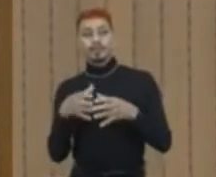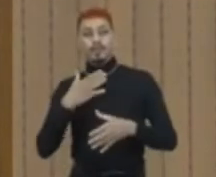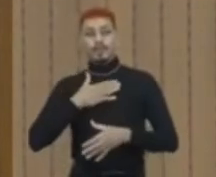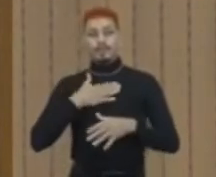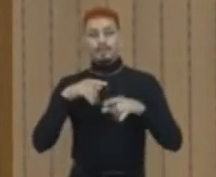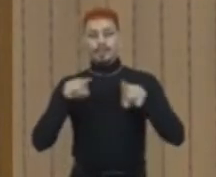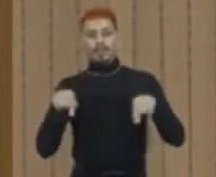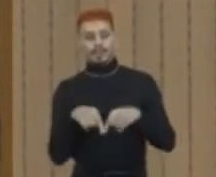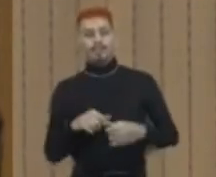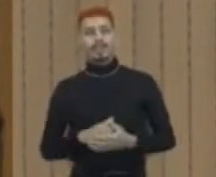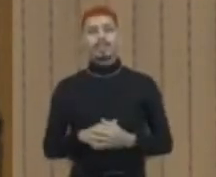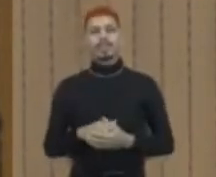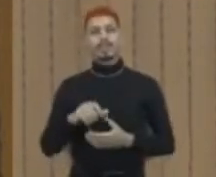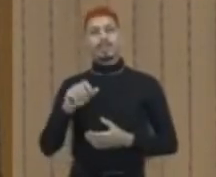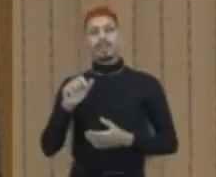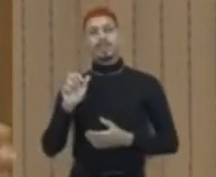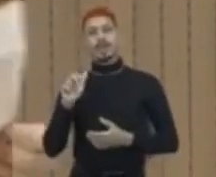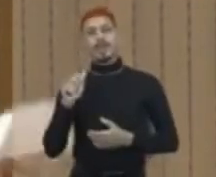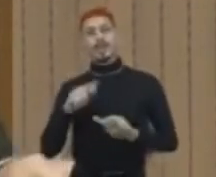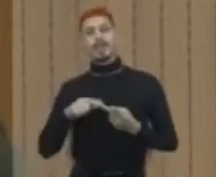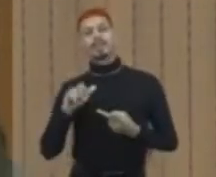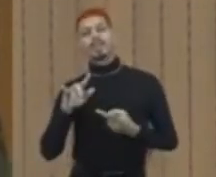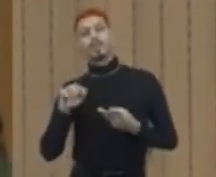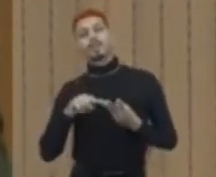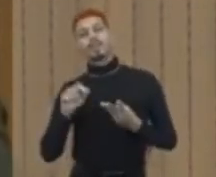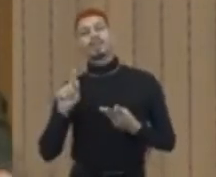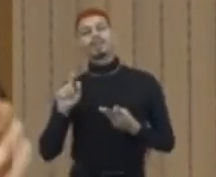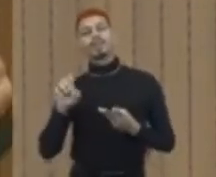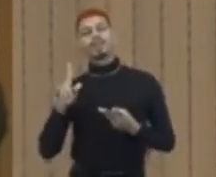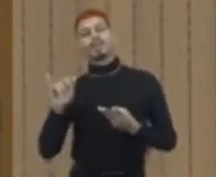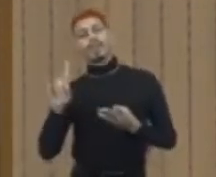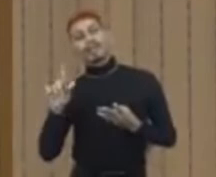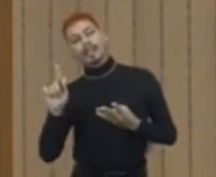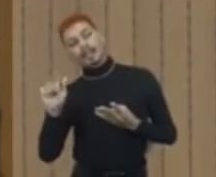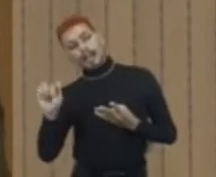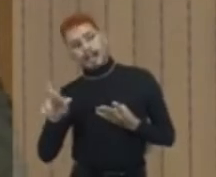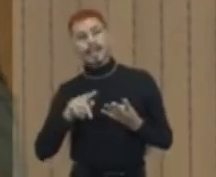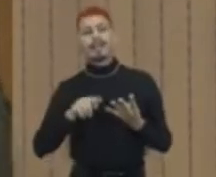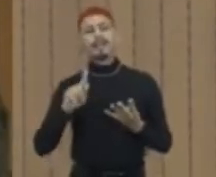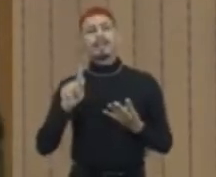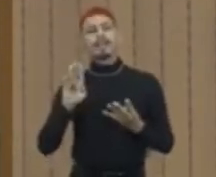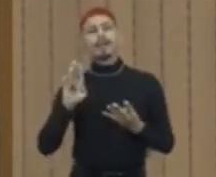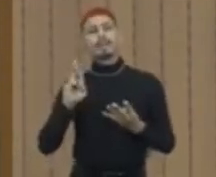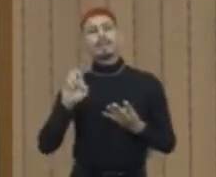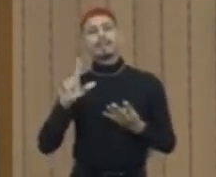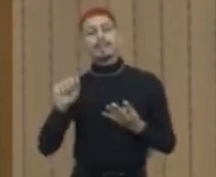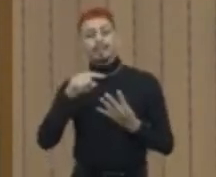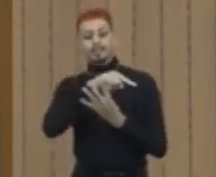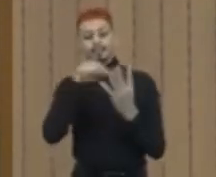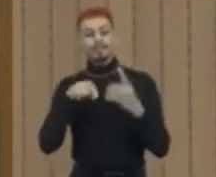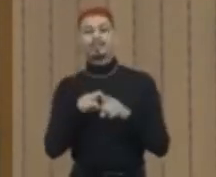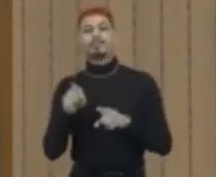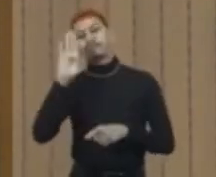do meu gabinete, Ana Luísa, Miriam, Edgar, Gabriela, Caroline, e foram pessoas